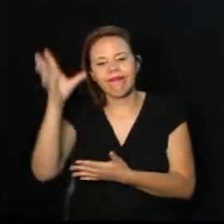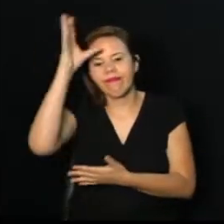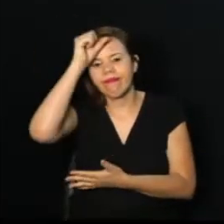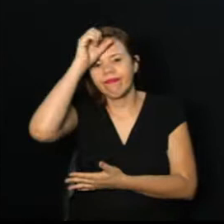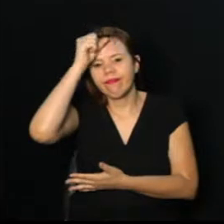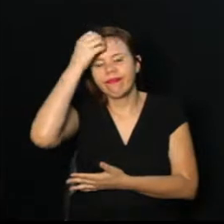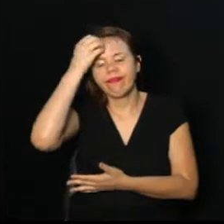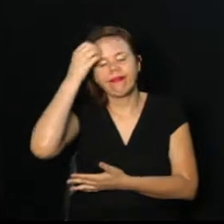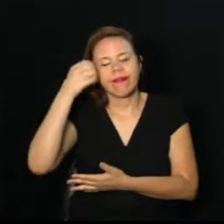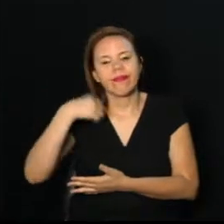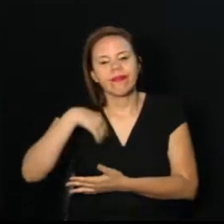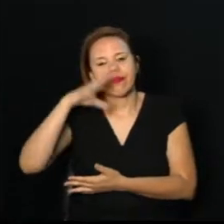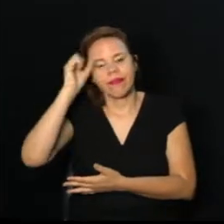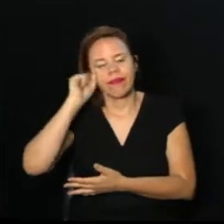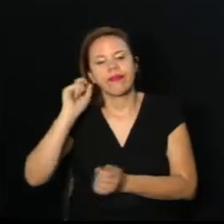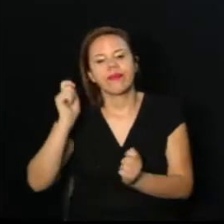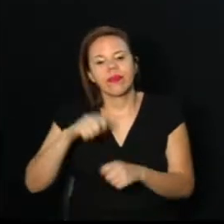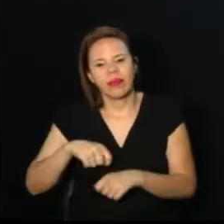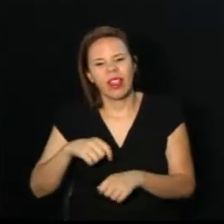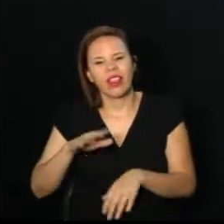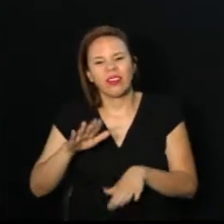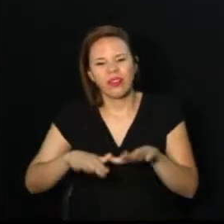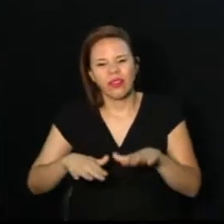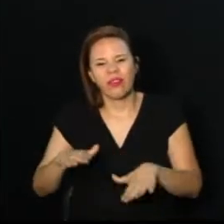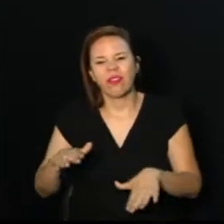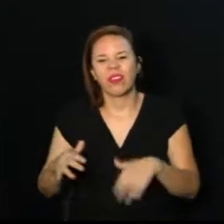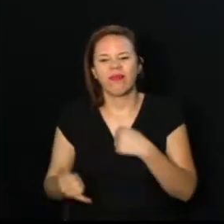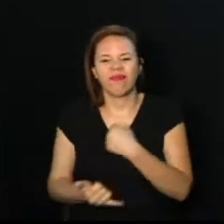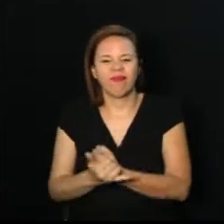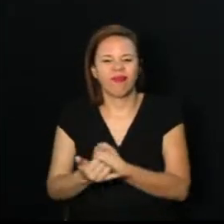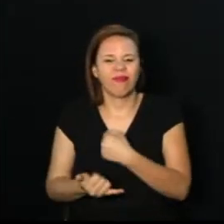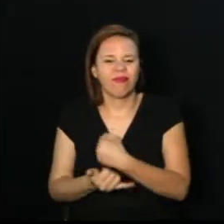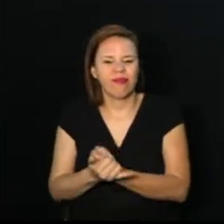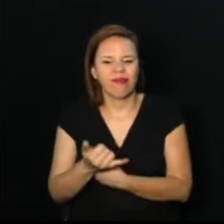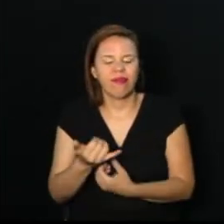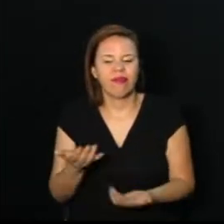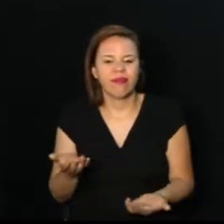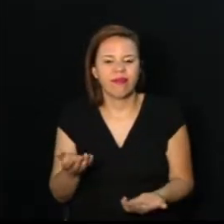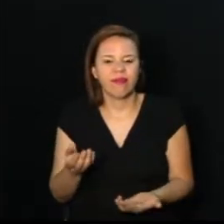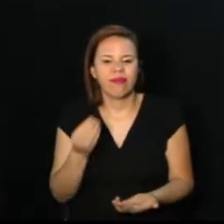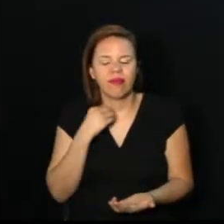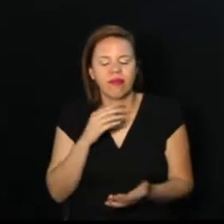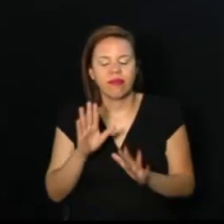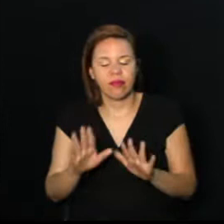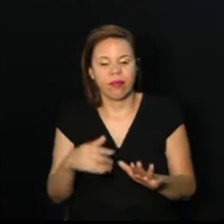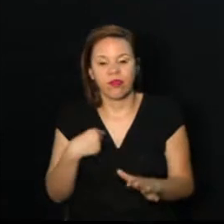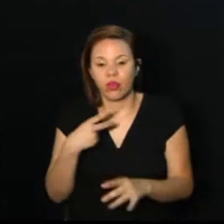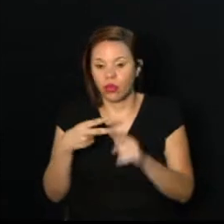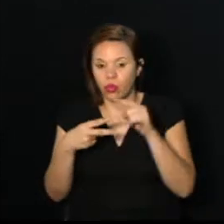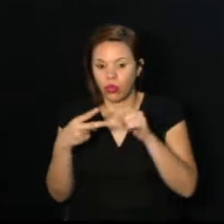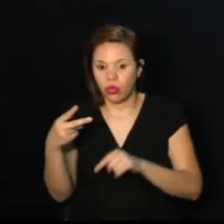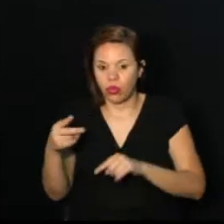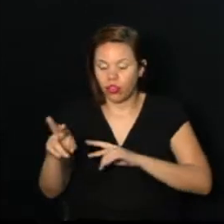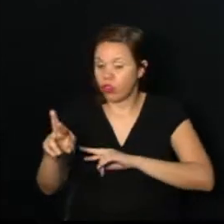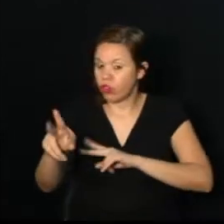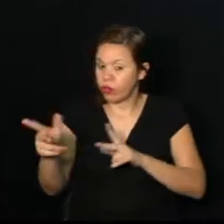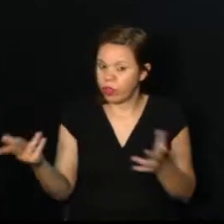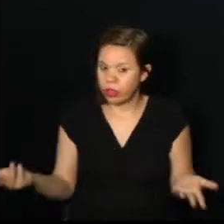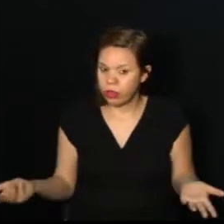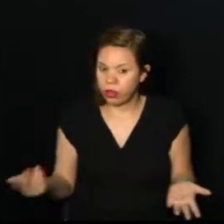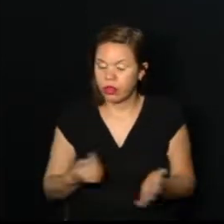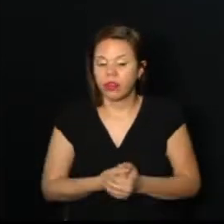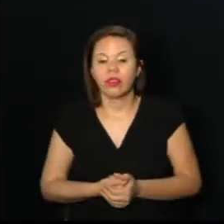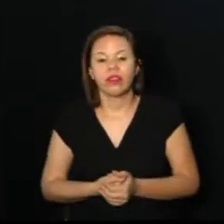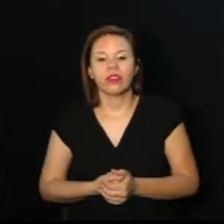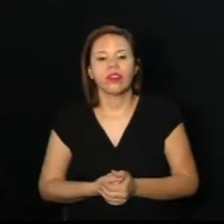a minha aprendizagem falha, certo? Então, são duas coisas bastante distintas.